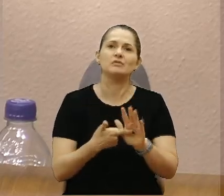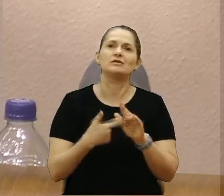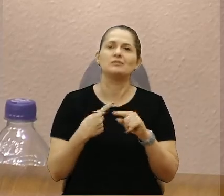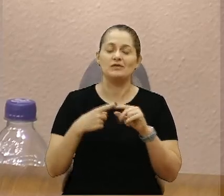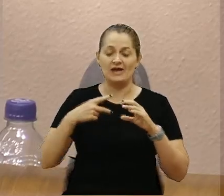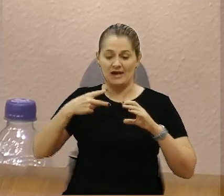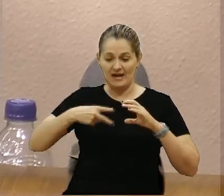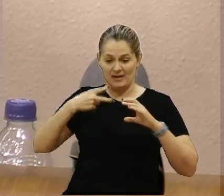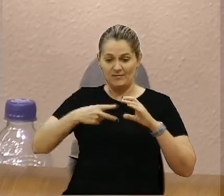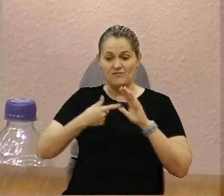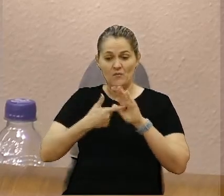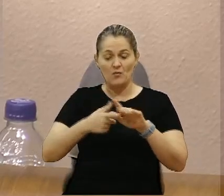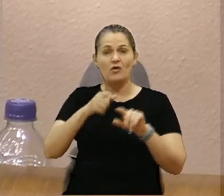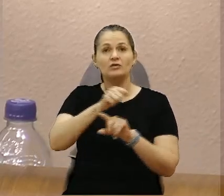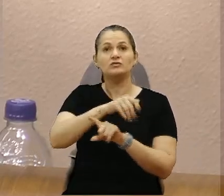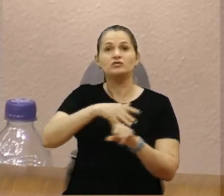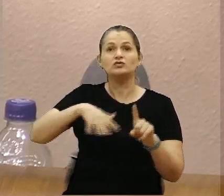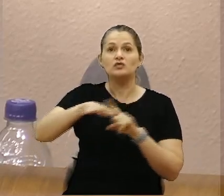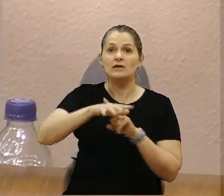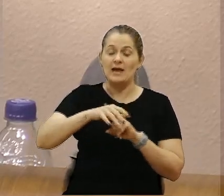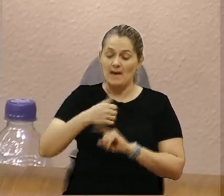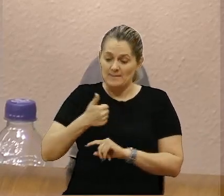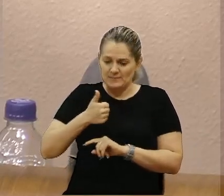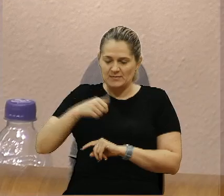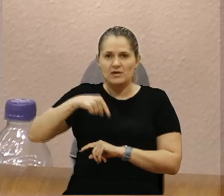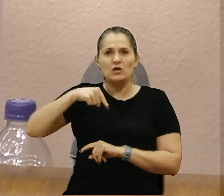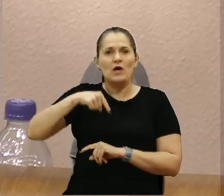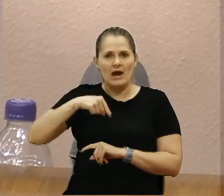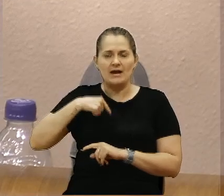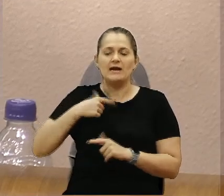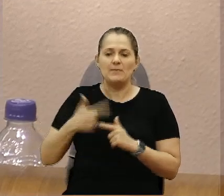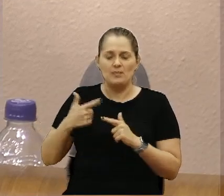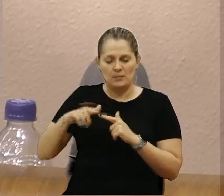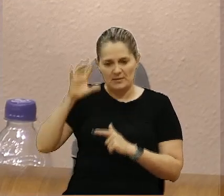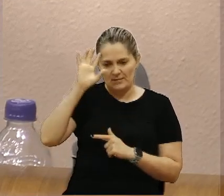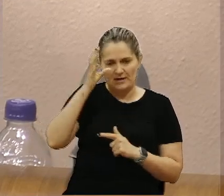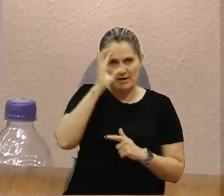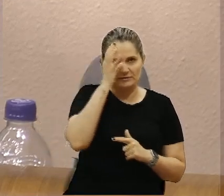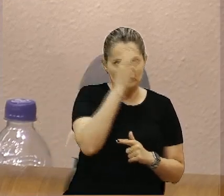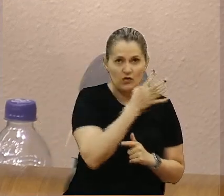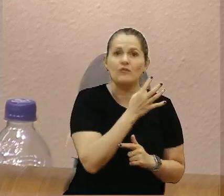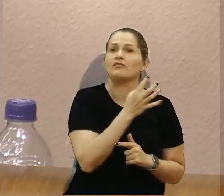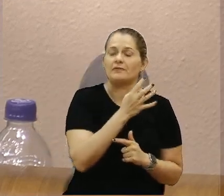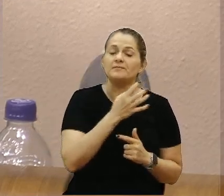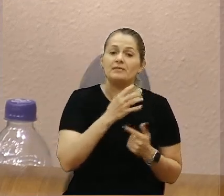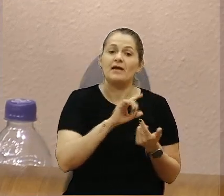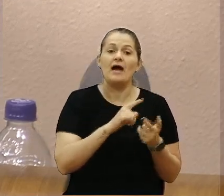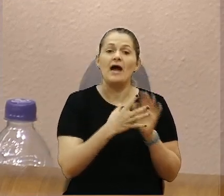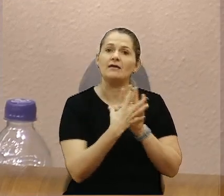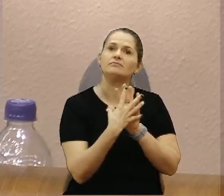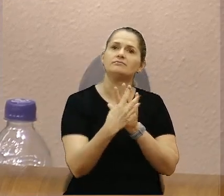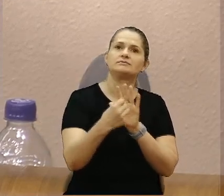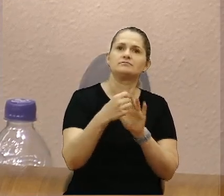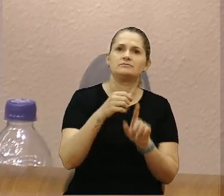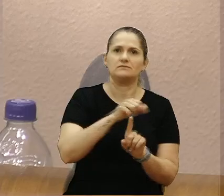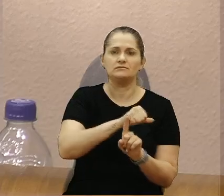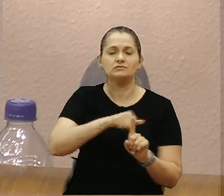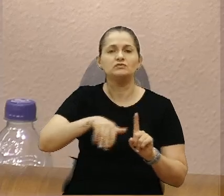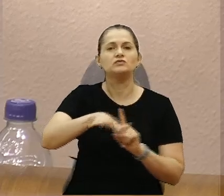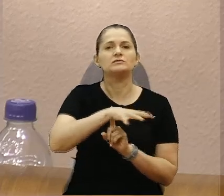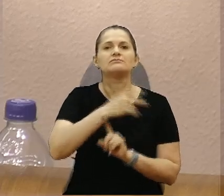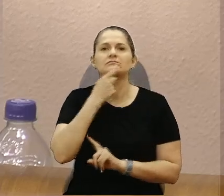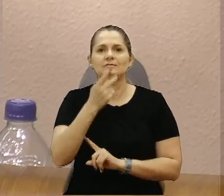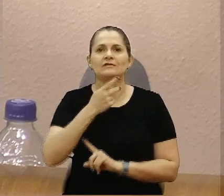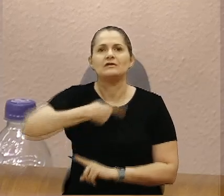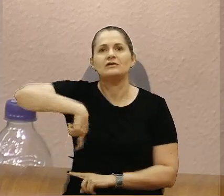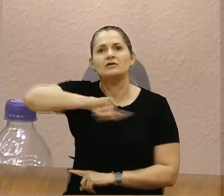que nós precisamos tratar aqui dentro as questões de discriminação e assédio, para que a gente possa dar o exemplo mesmo para a sociedade e dizer que nós